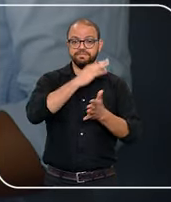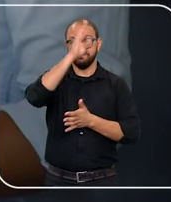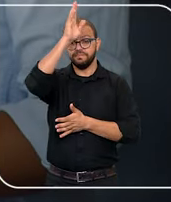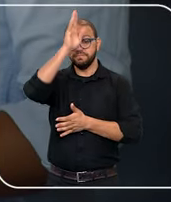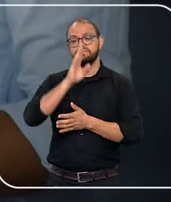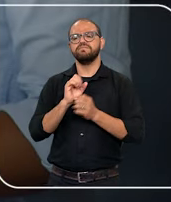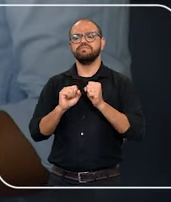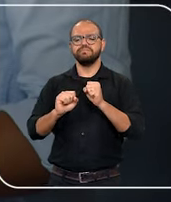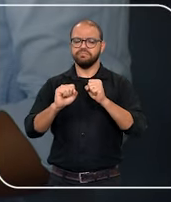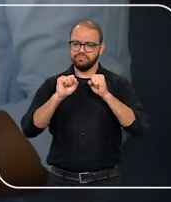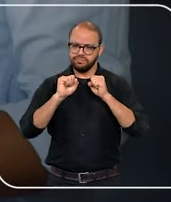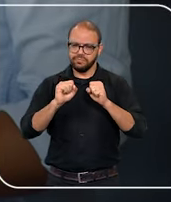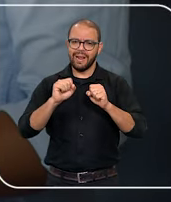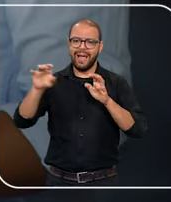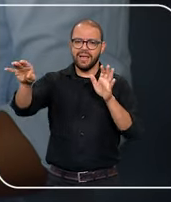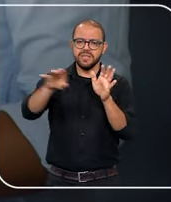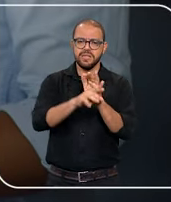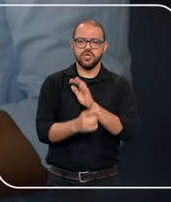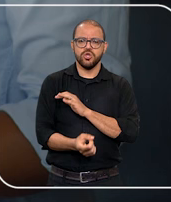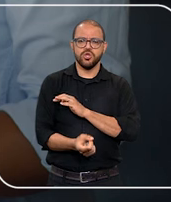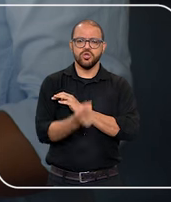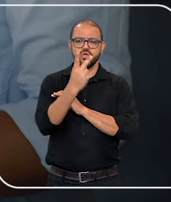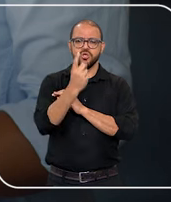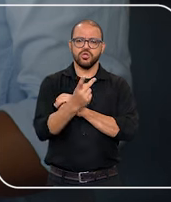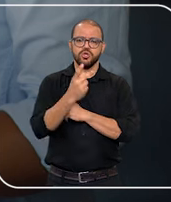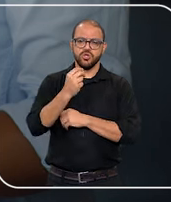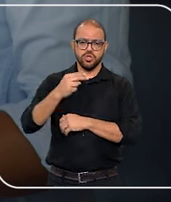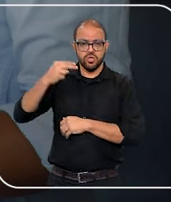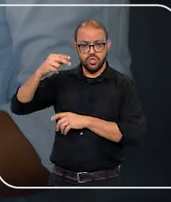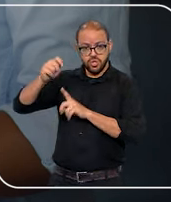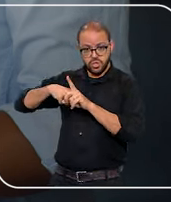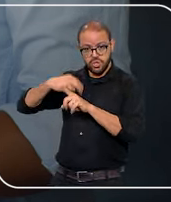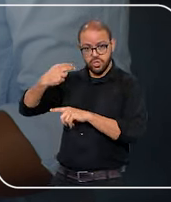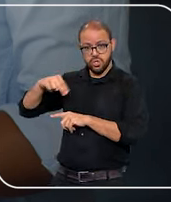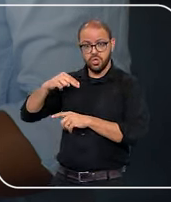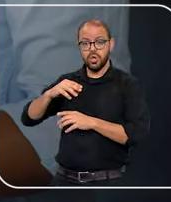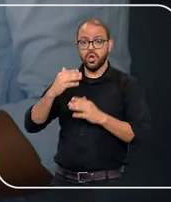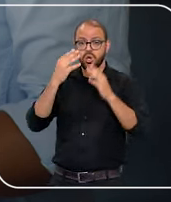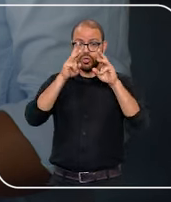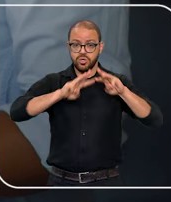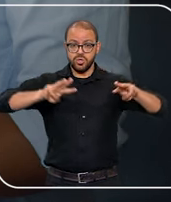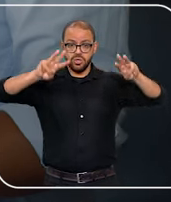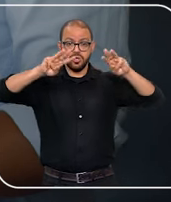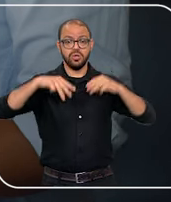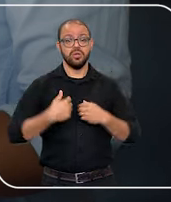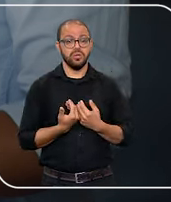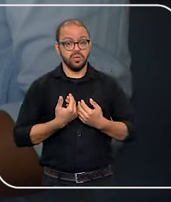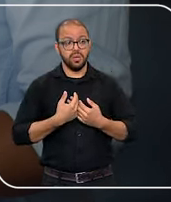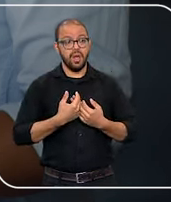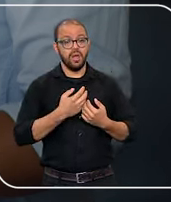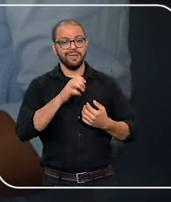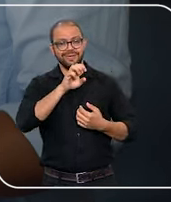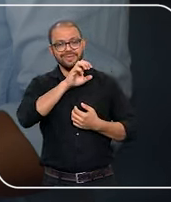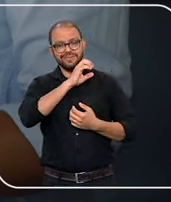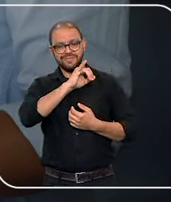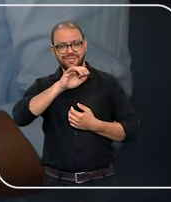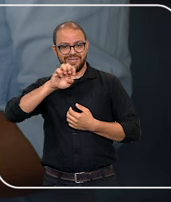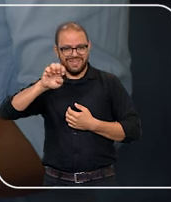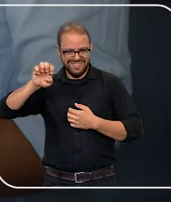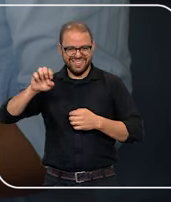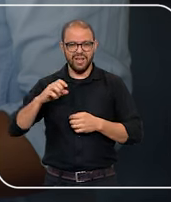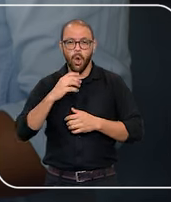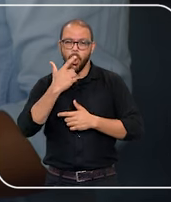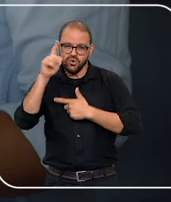são de graça e podem ser feitas até dia 12 de novembro no site do Centro de Integração Empresa Escola, o